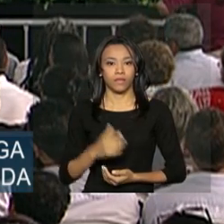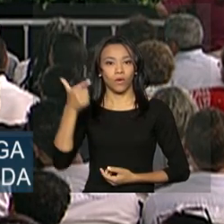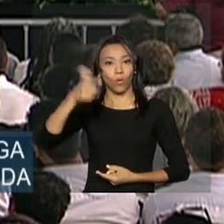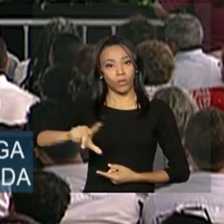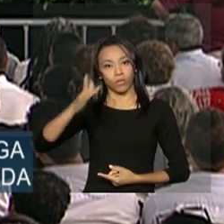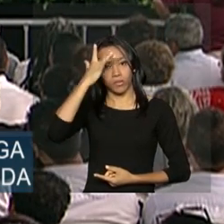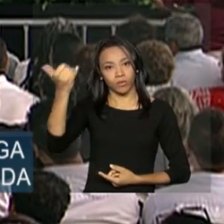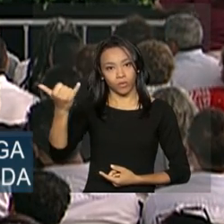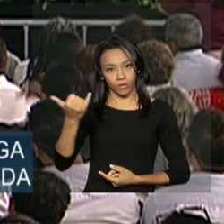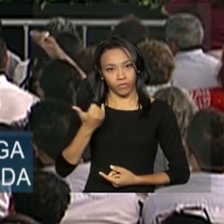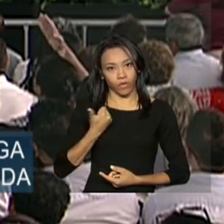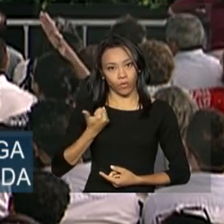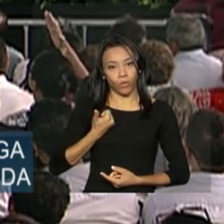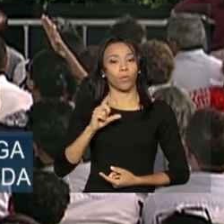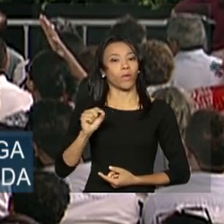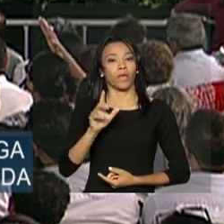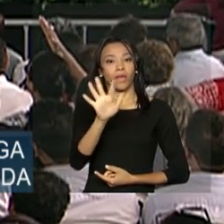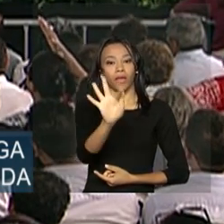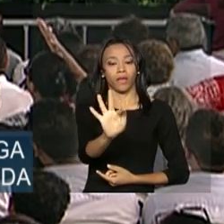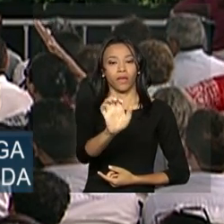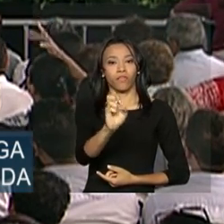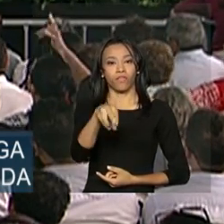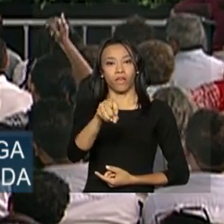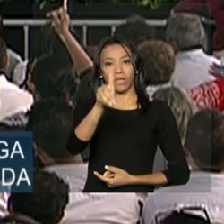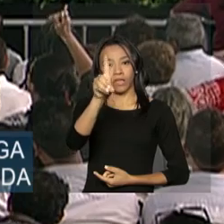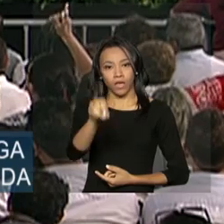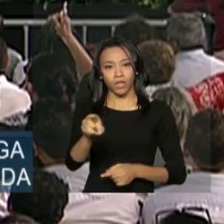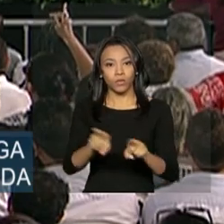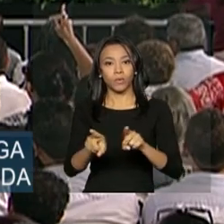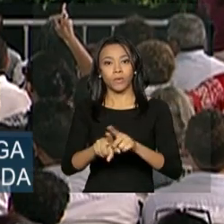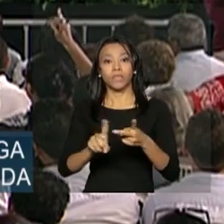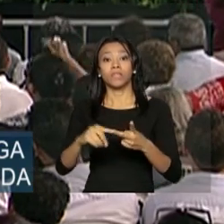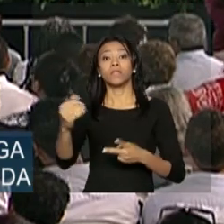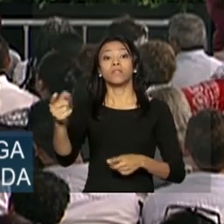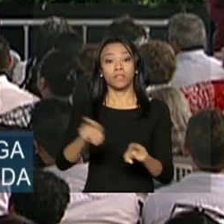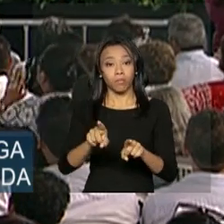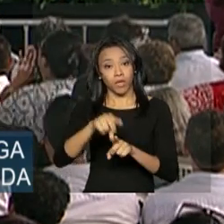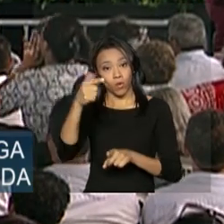Fernando Torres e o Caetano.